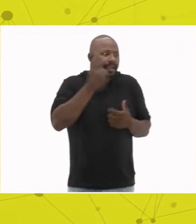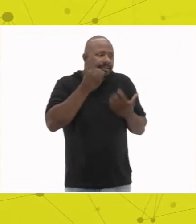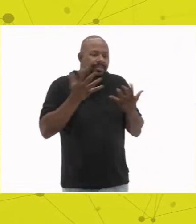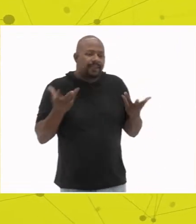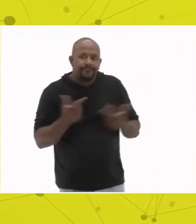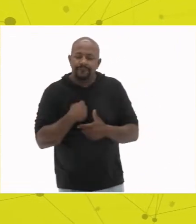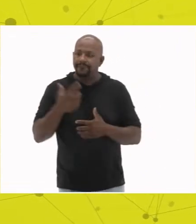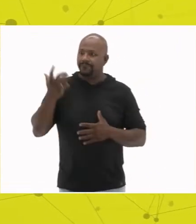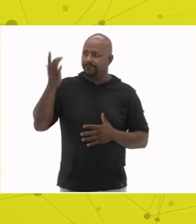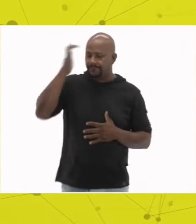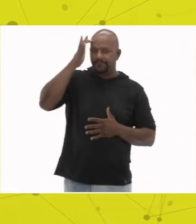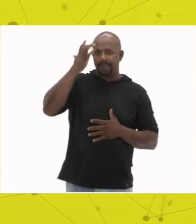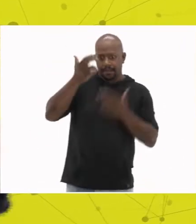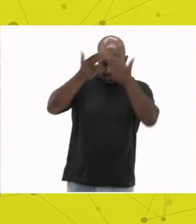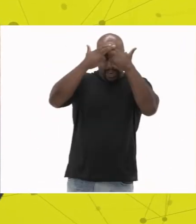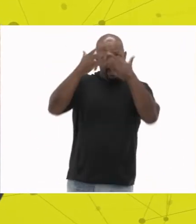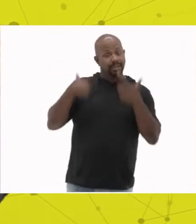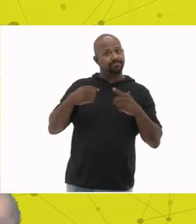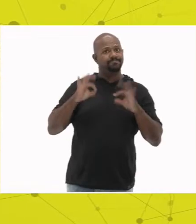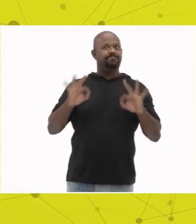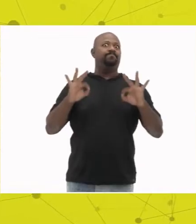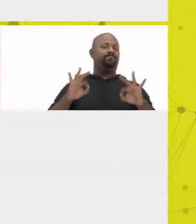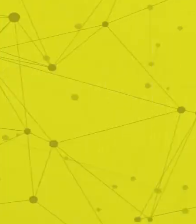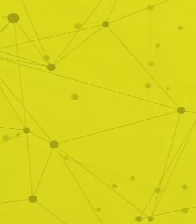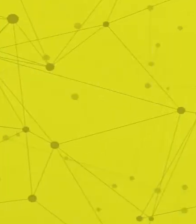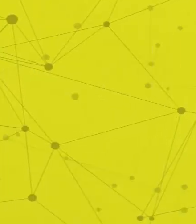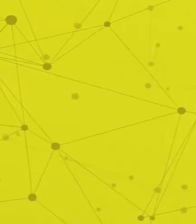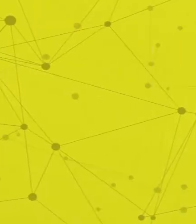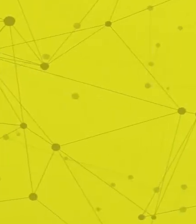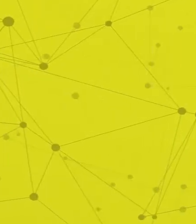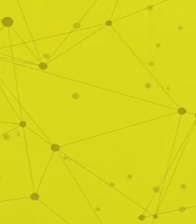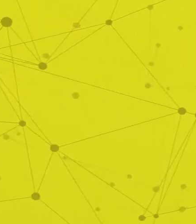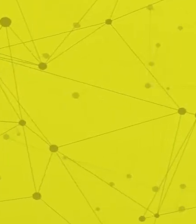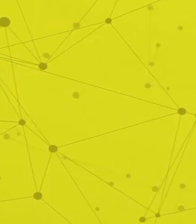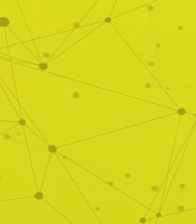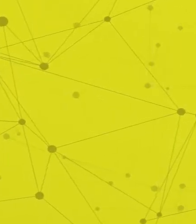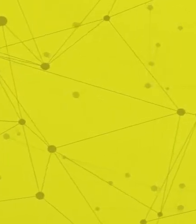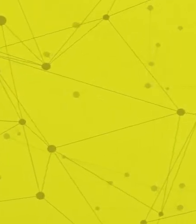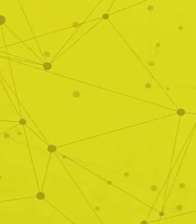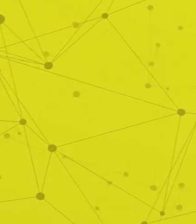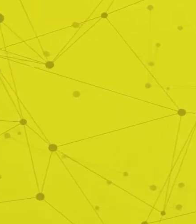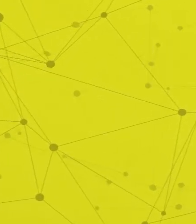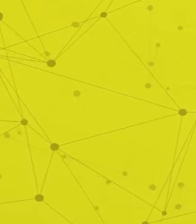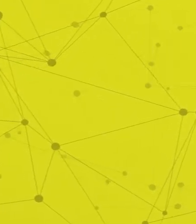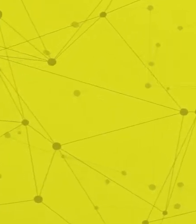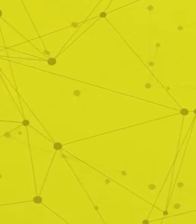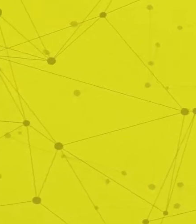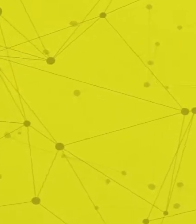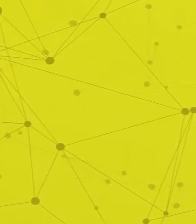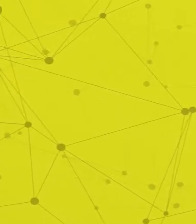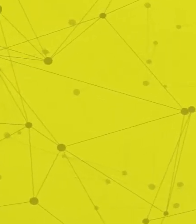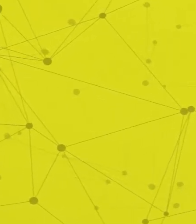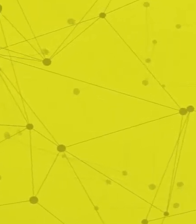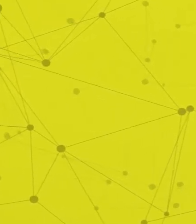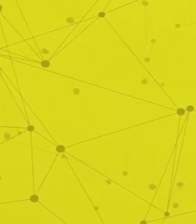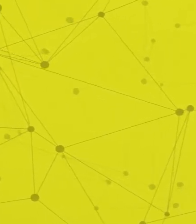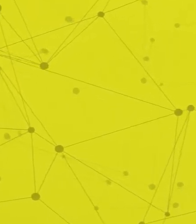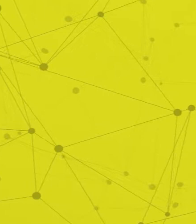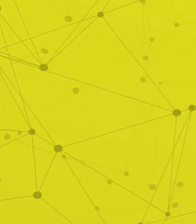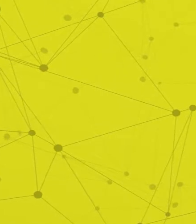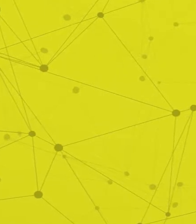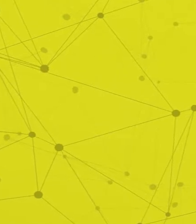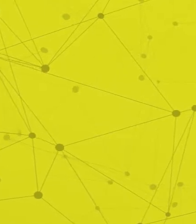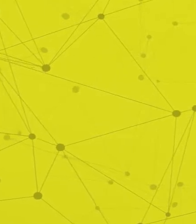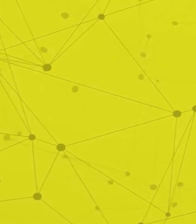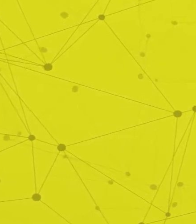significativa, memorável e, por que não, épica. Em letras pretas, Pensando o jogo.